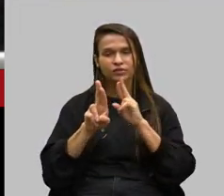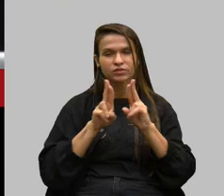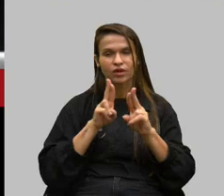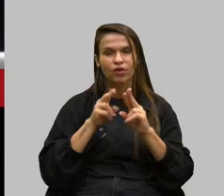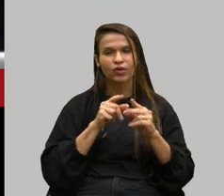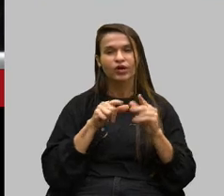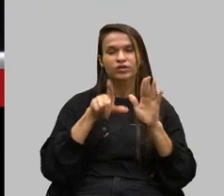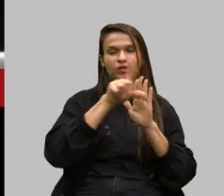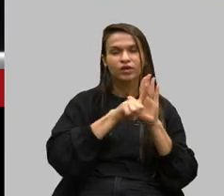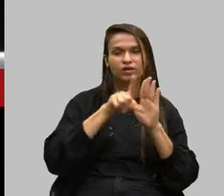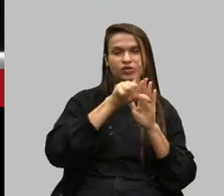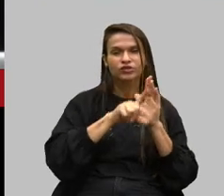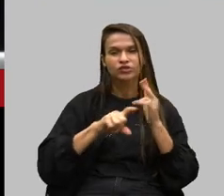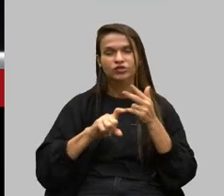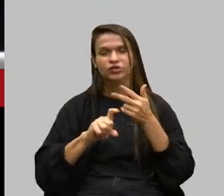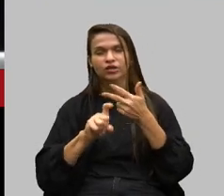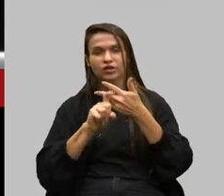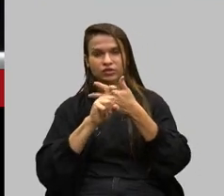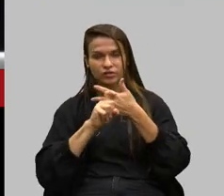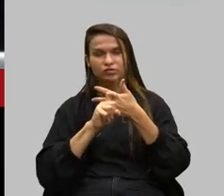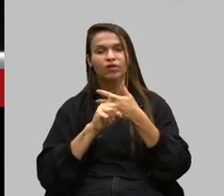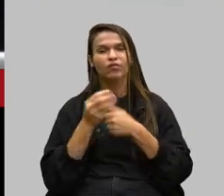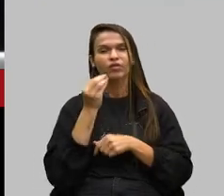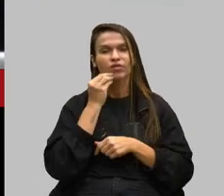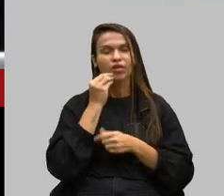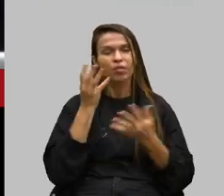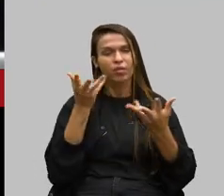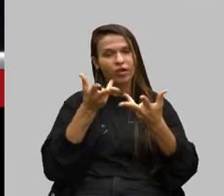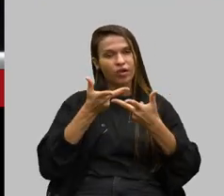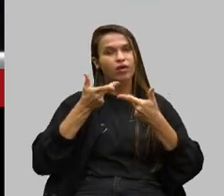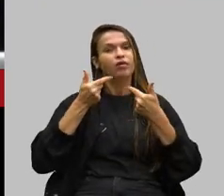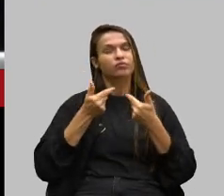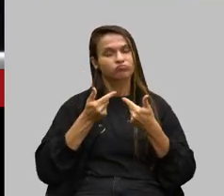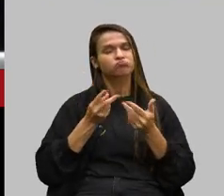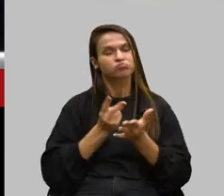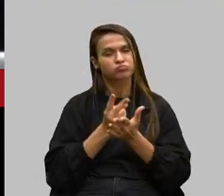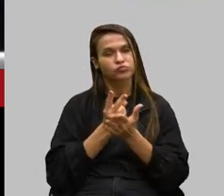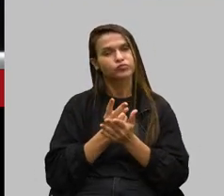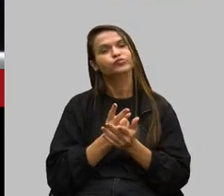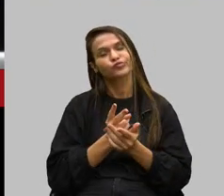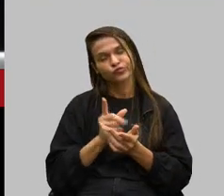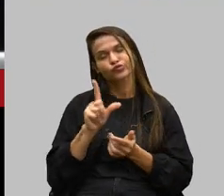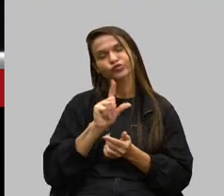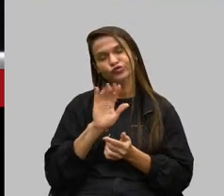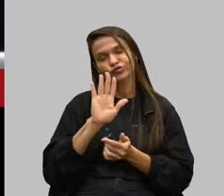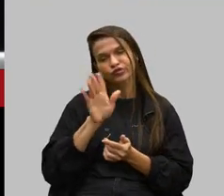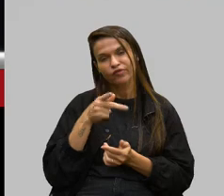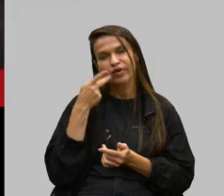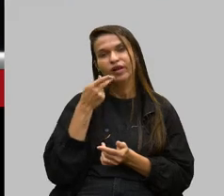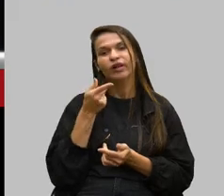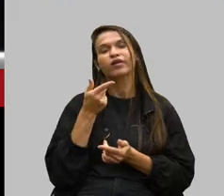legislativo e executivo a gente tem tentado e vem tentando aprimorar ela constantemente Óbvio já disse repito há sempre espaço para